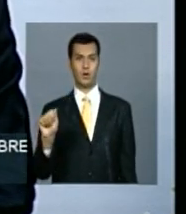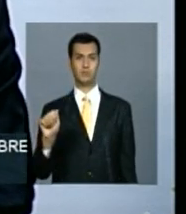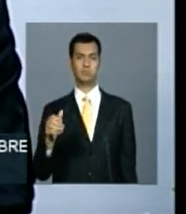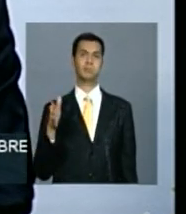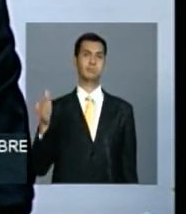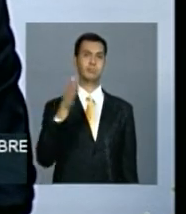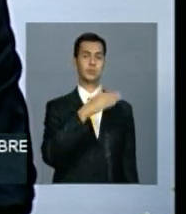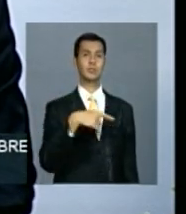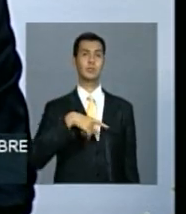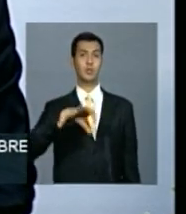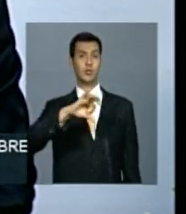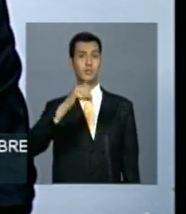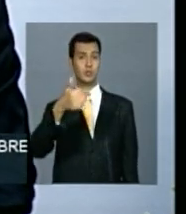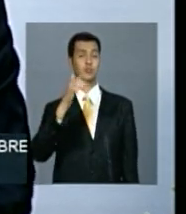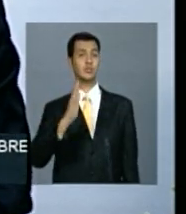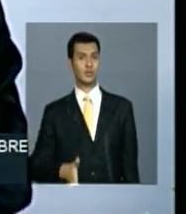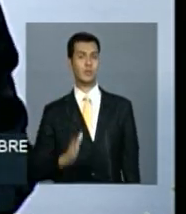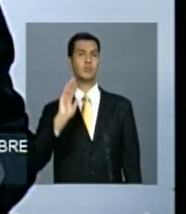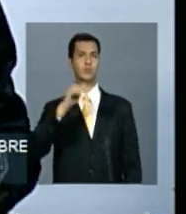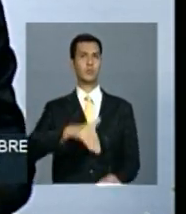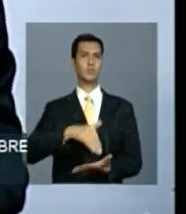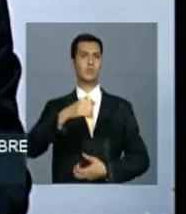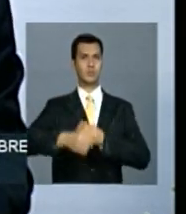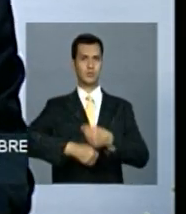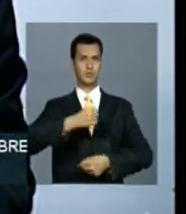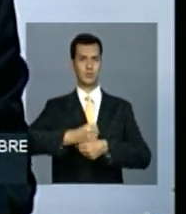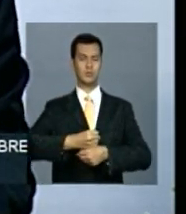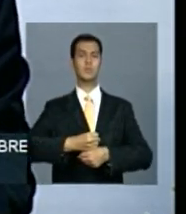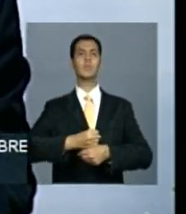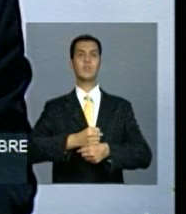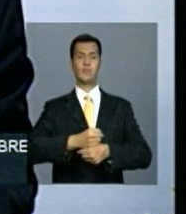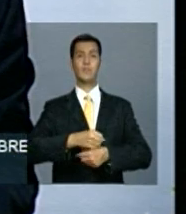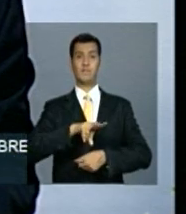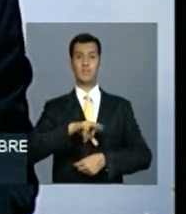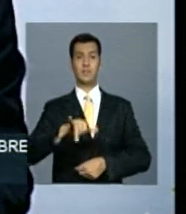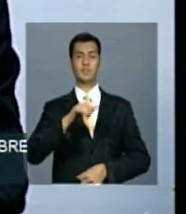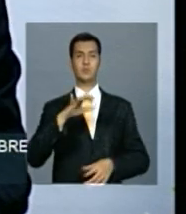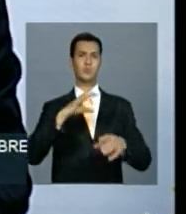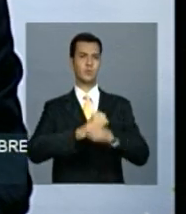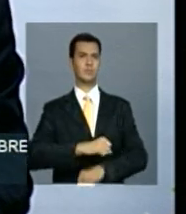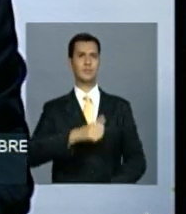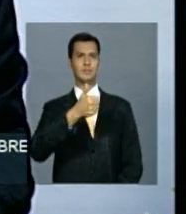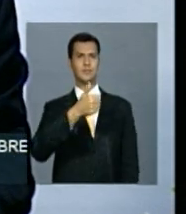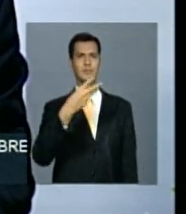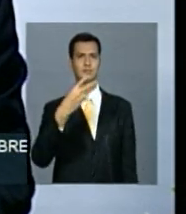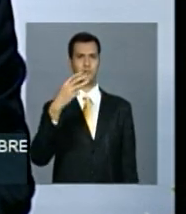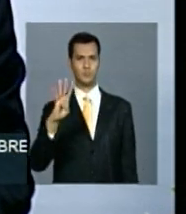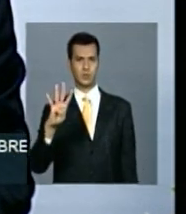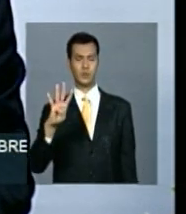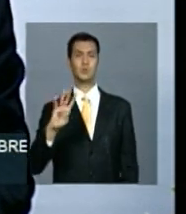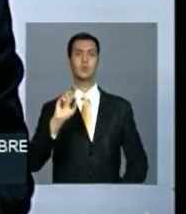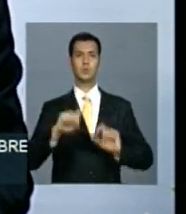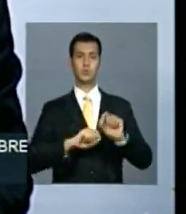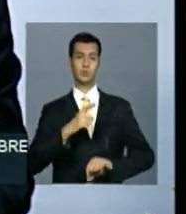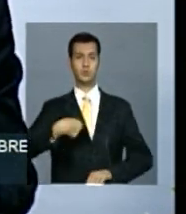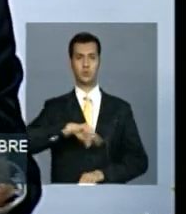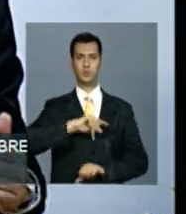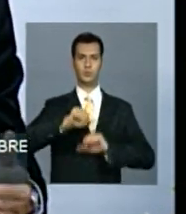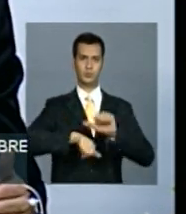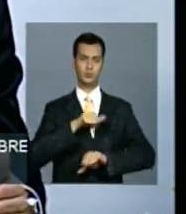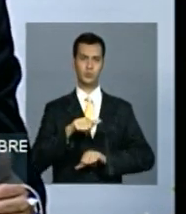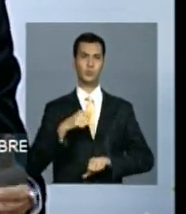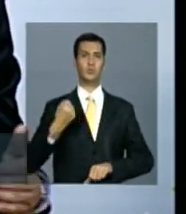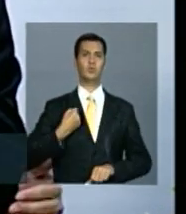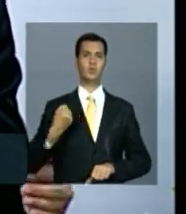funcionamento serão 134 até o final do ano e fizemos uma mudança em relação ao número do cartão SUS